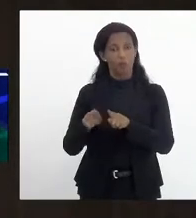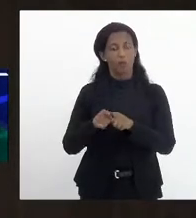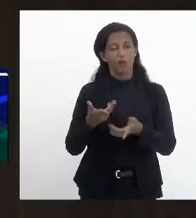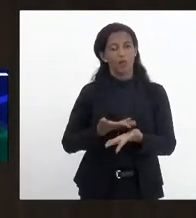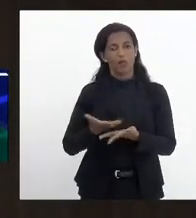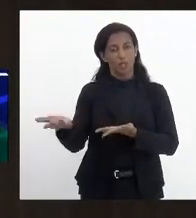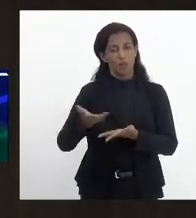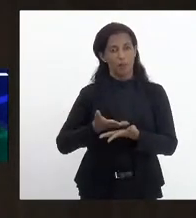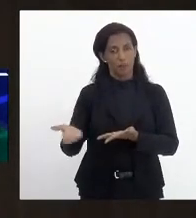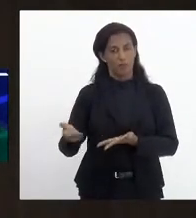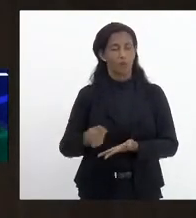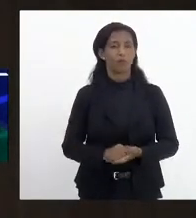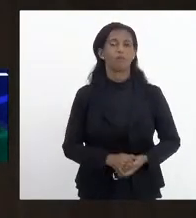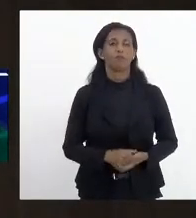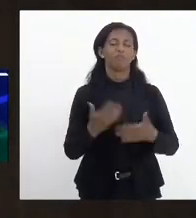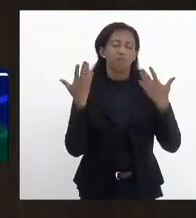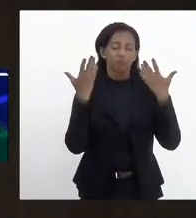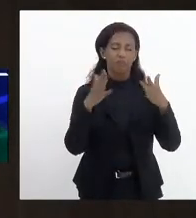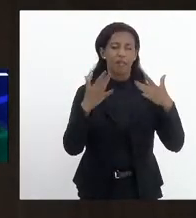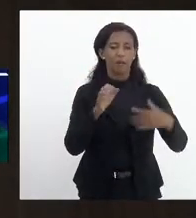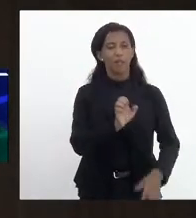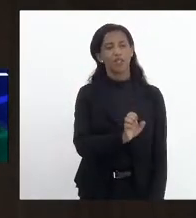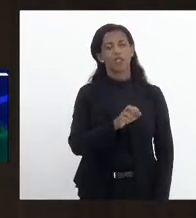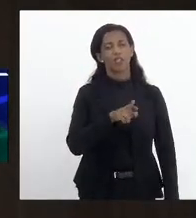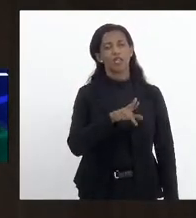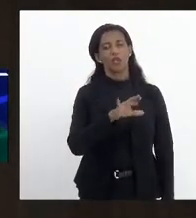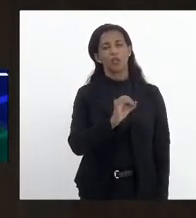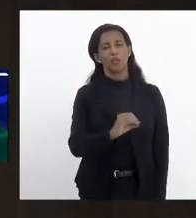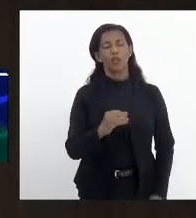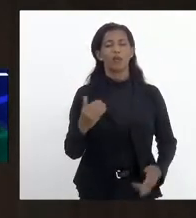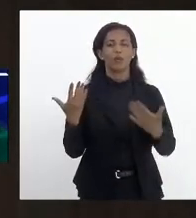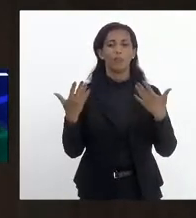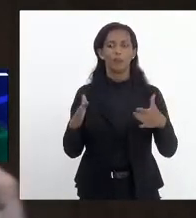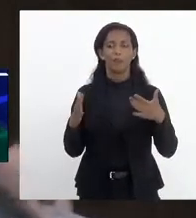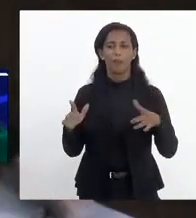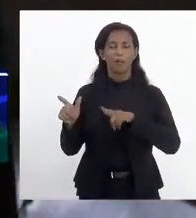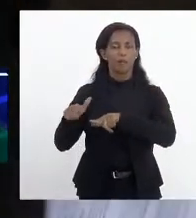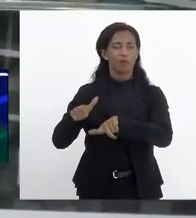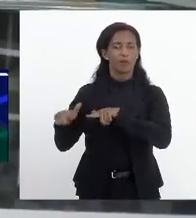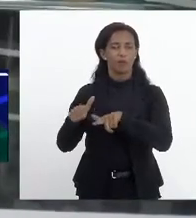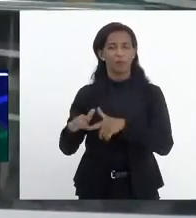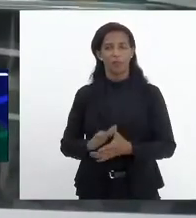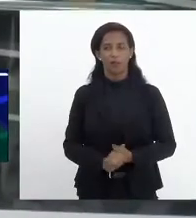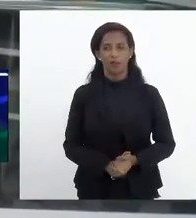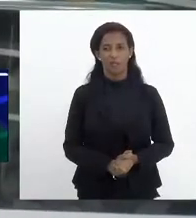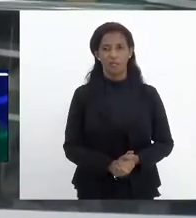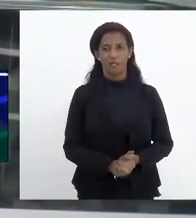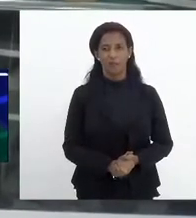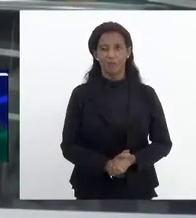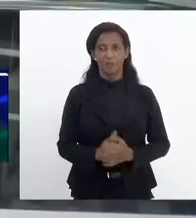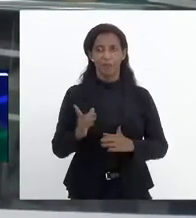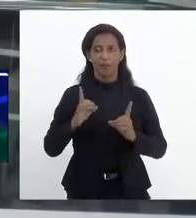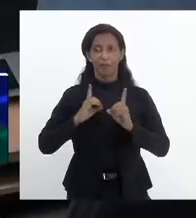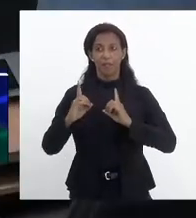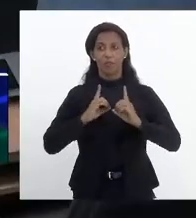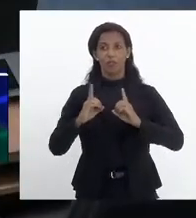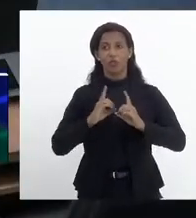essa pauta. Parabéns, deputado Eurico, parabéns aos nobres servidores. Deputado Eurico Júnior, para discutir.